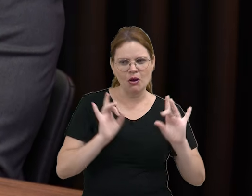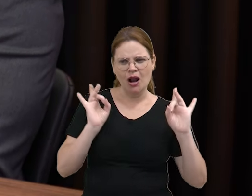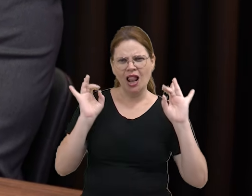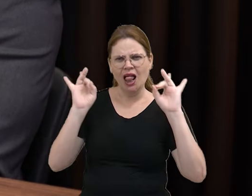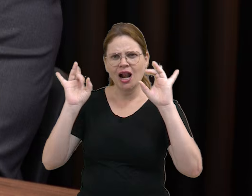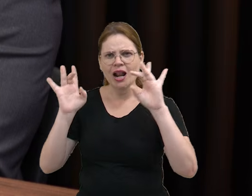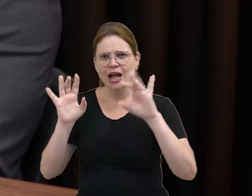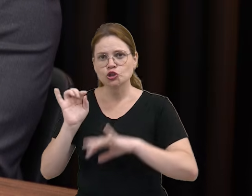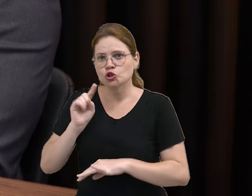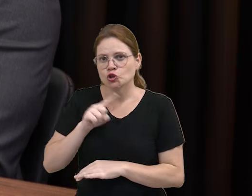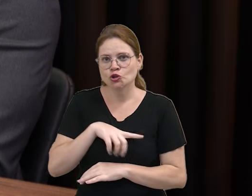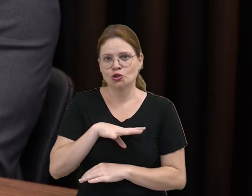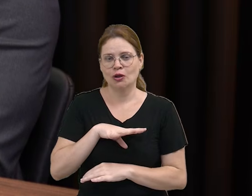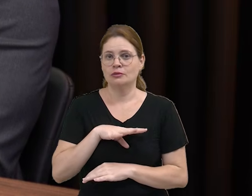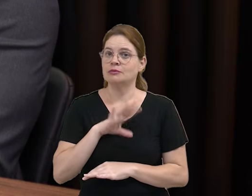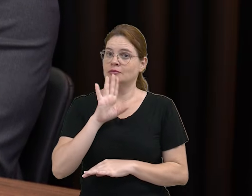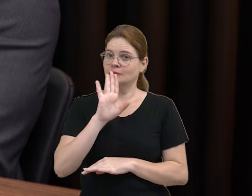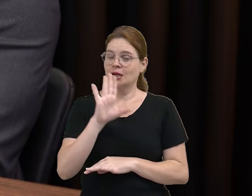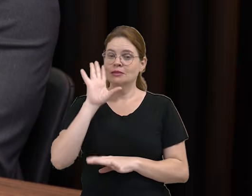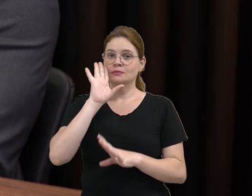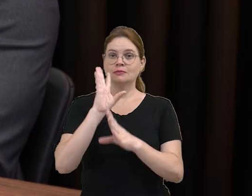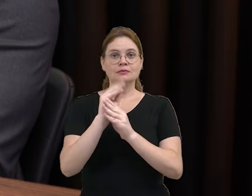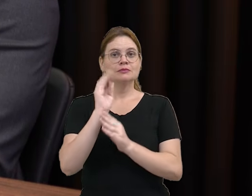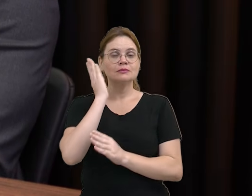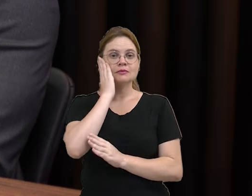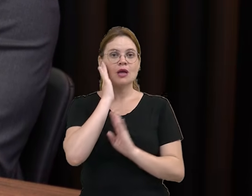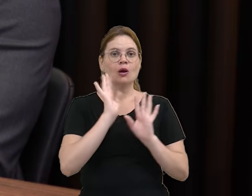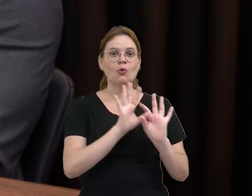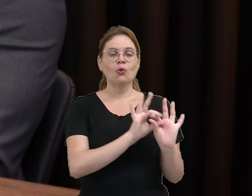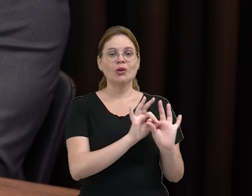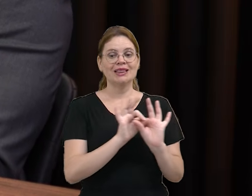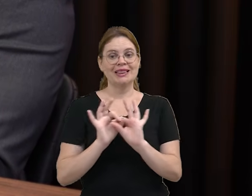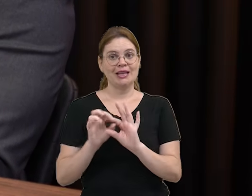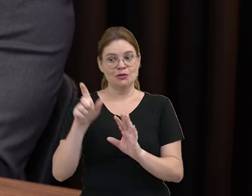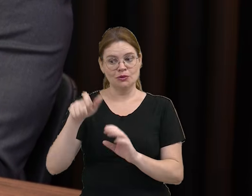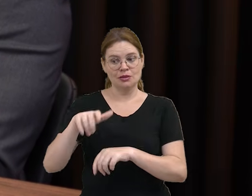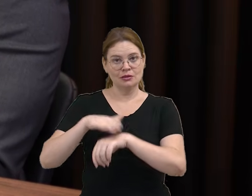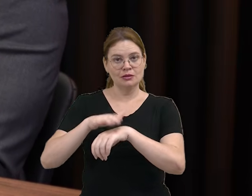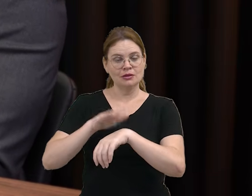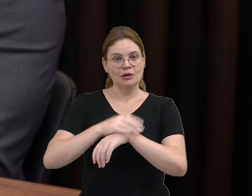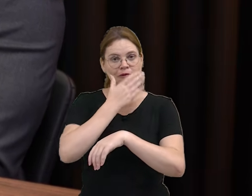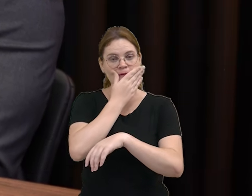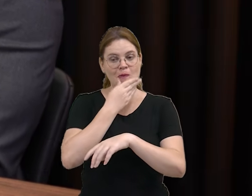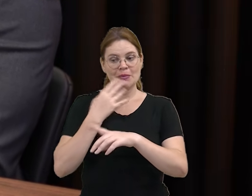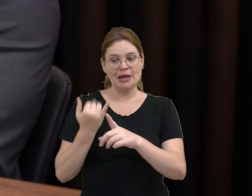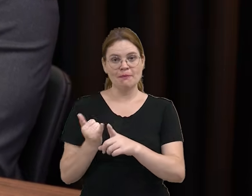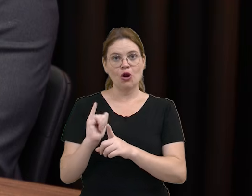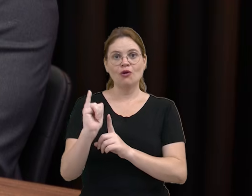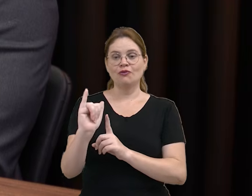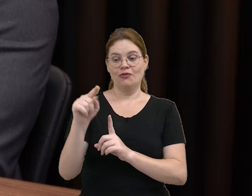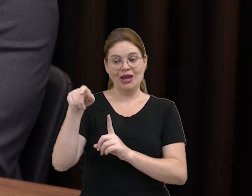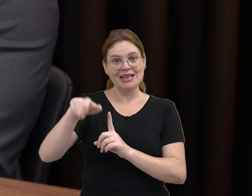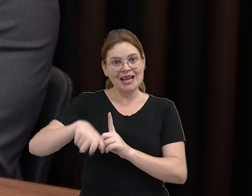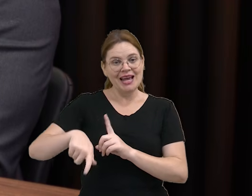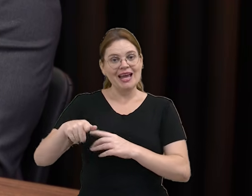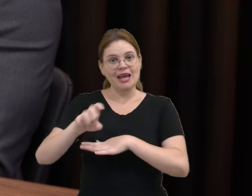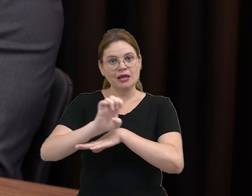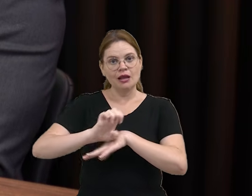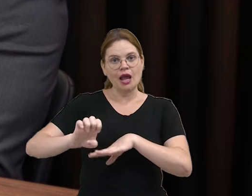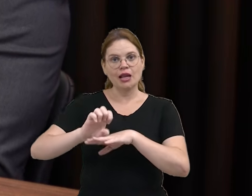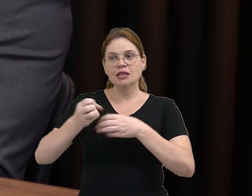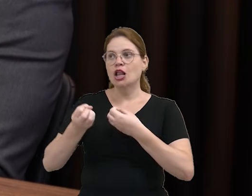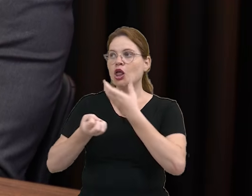Mas nós precisamos entender um contexto que o próprio profeta coloca diante de Deus.